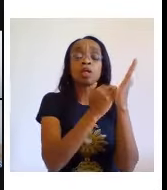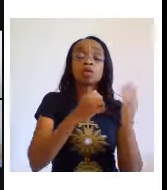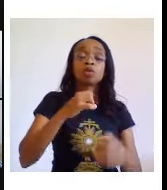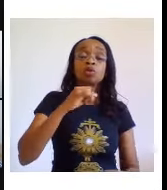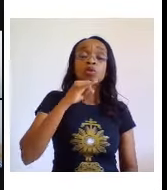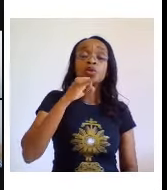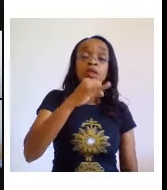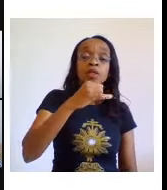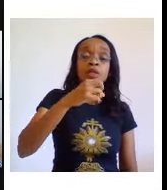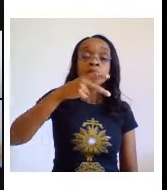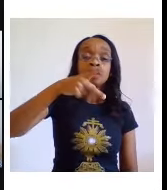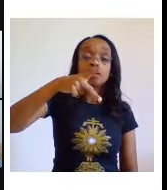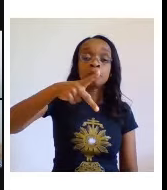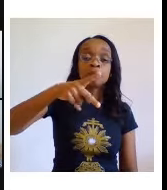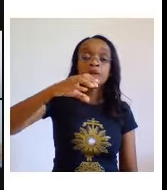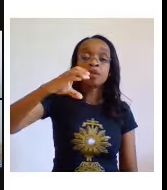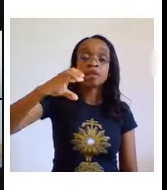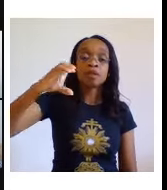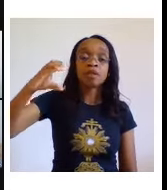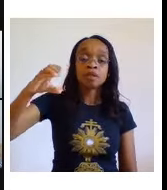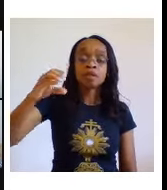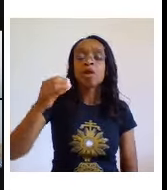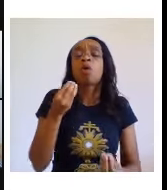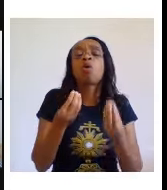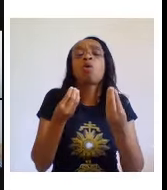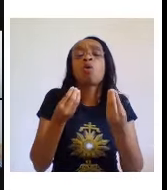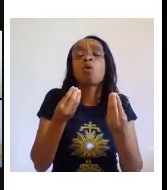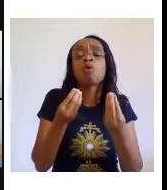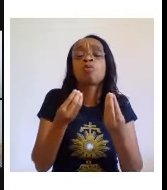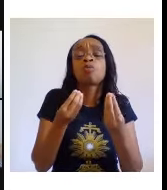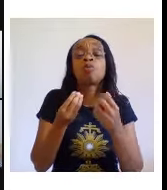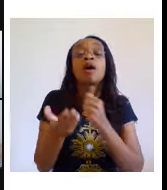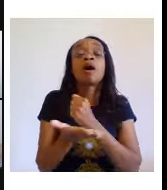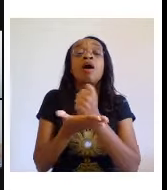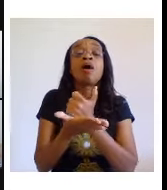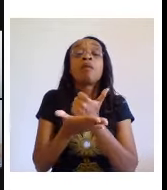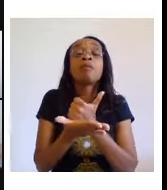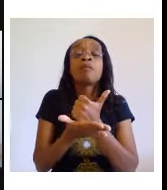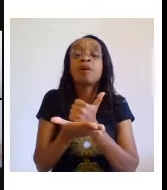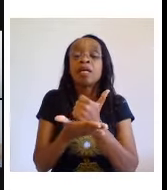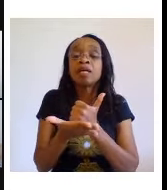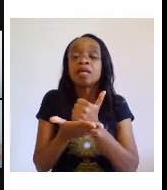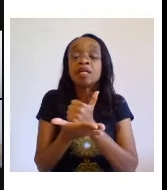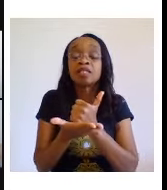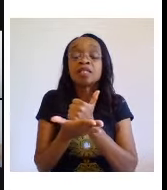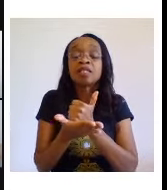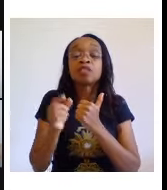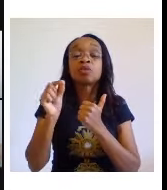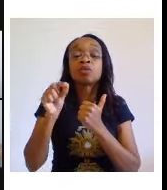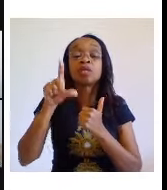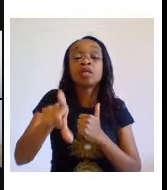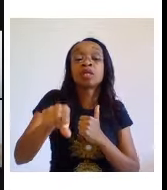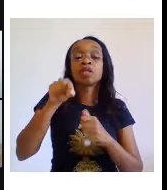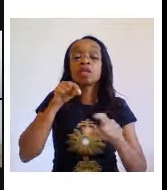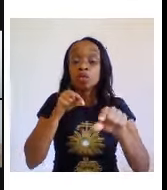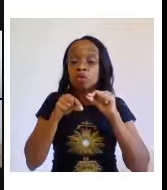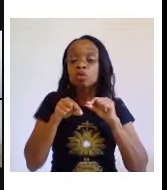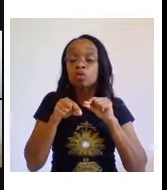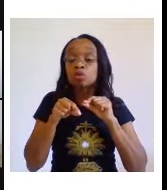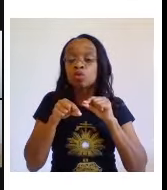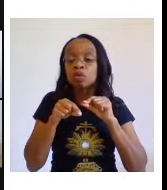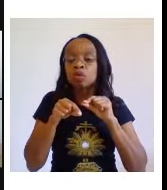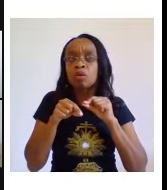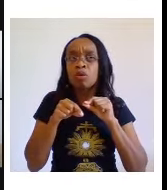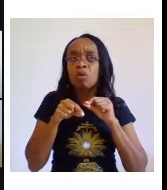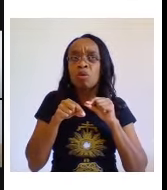Porque eles vão embasar, né, as decisões da COP, então não é